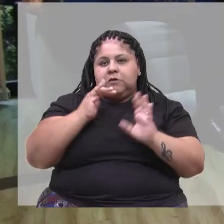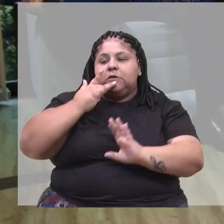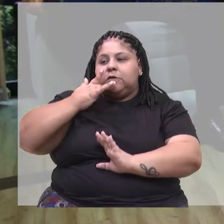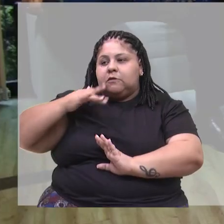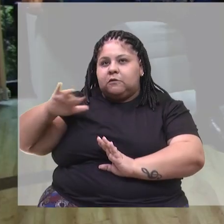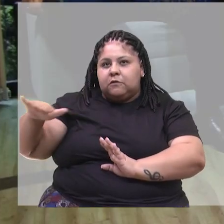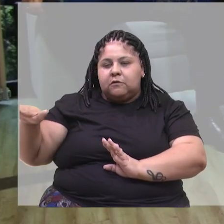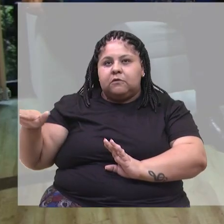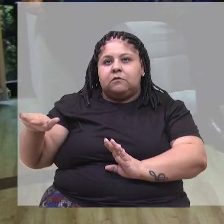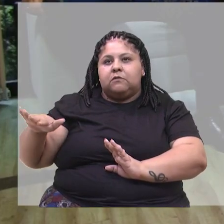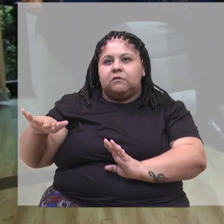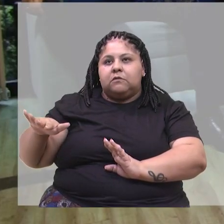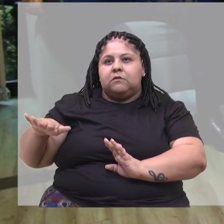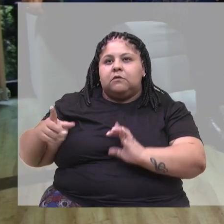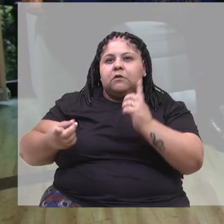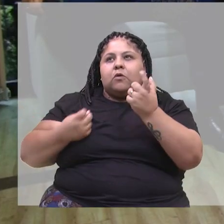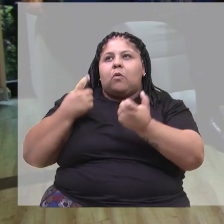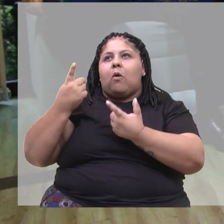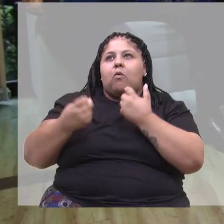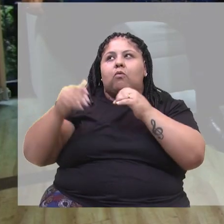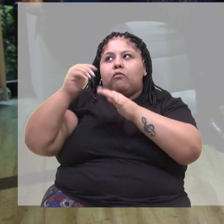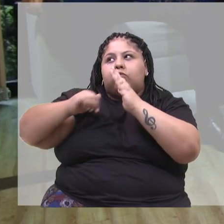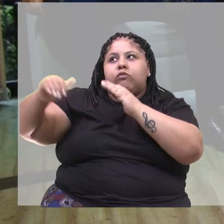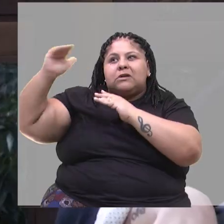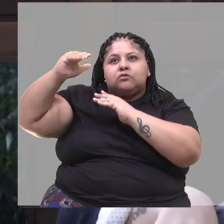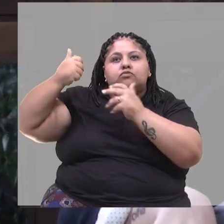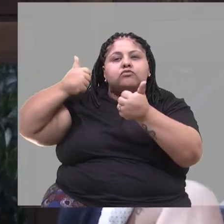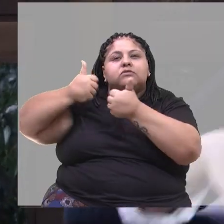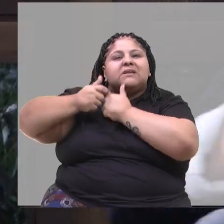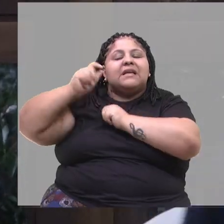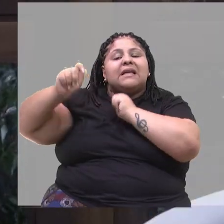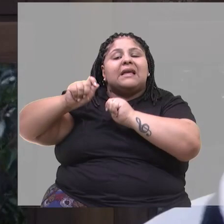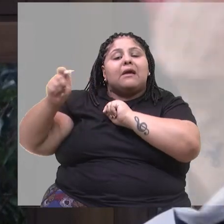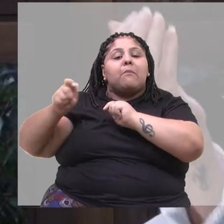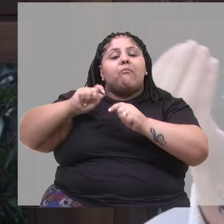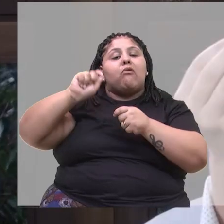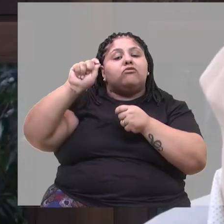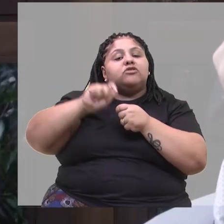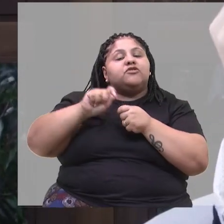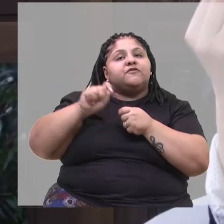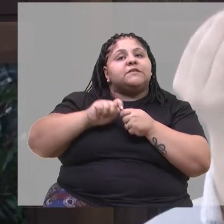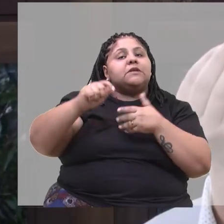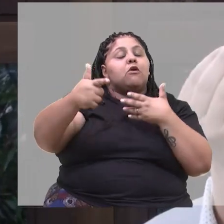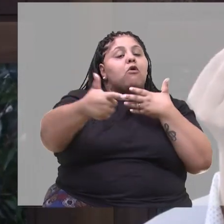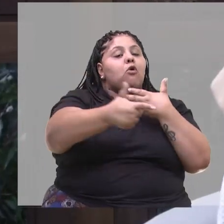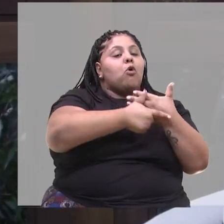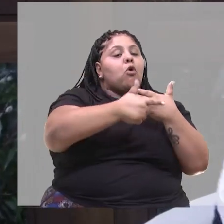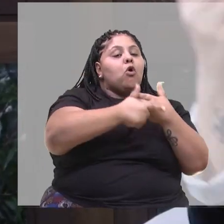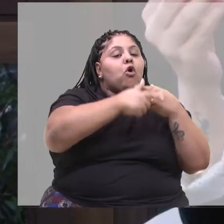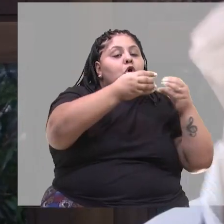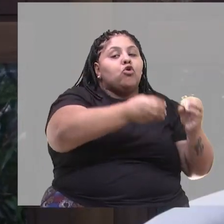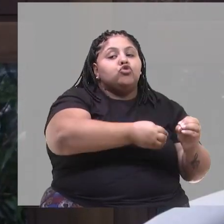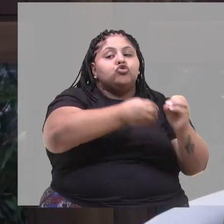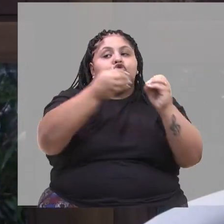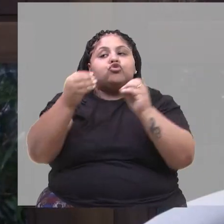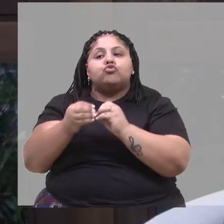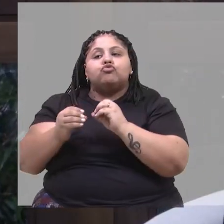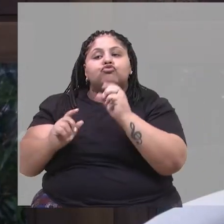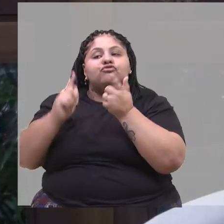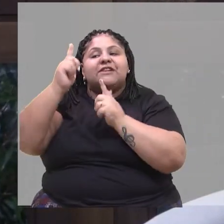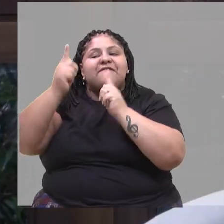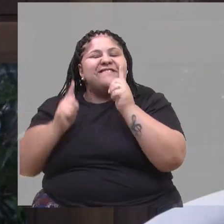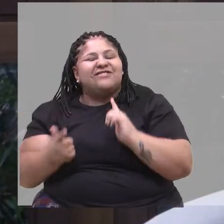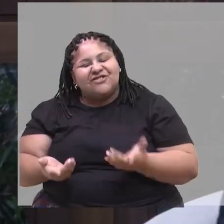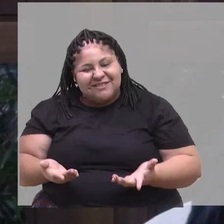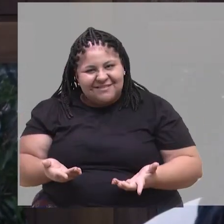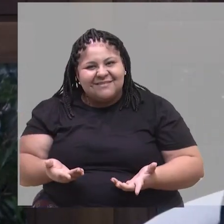Que as crianças, às vezes, vão com algum adulto ou com outro não. Mas quem será que pode fazer, de repente, até esse papel de levar junto na festinha?